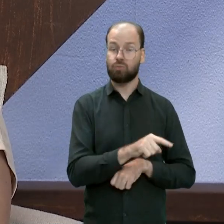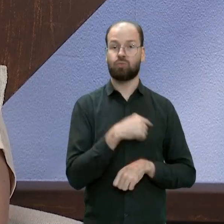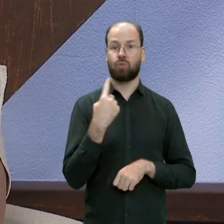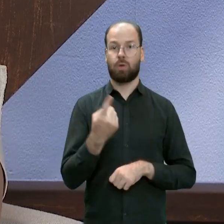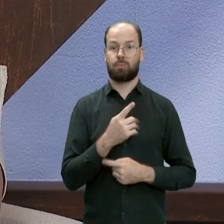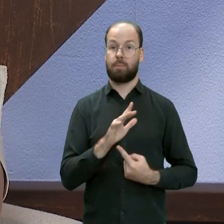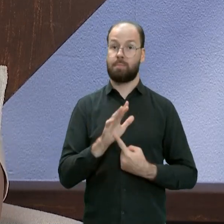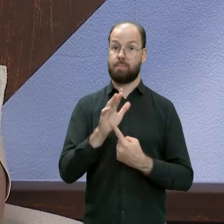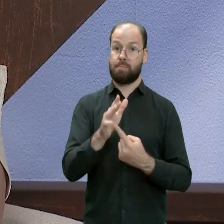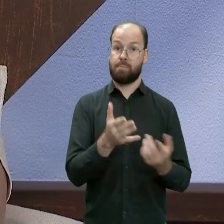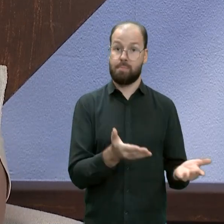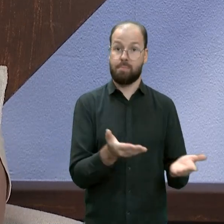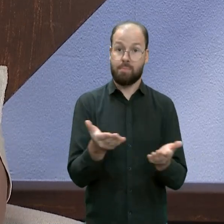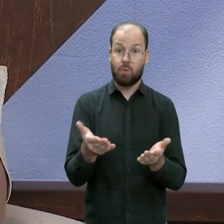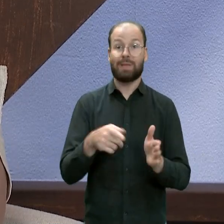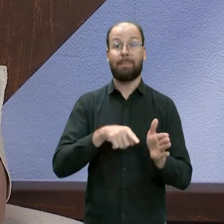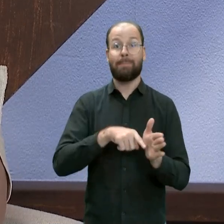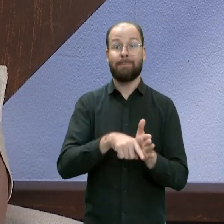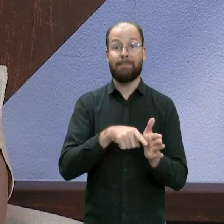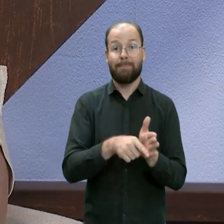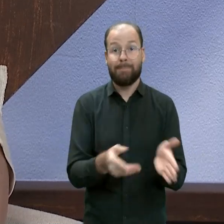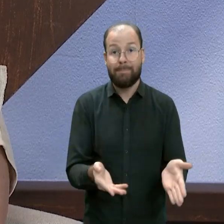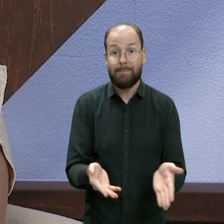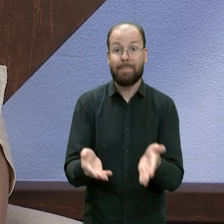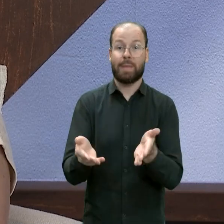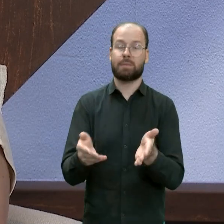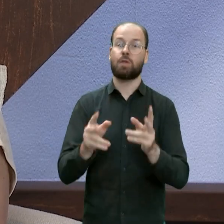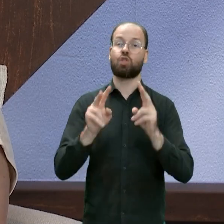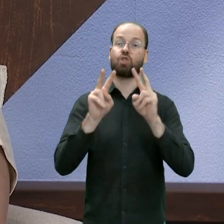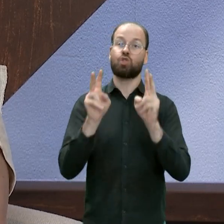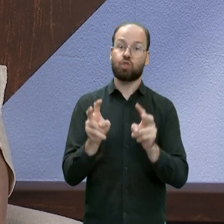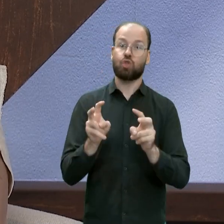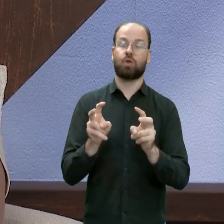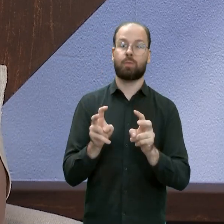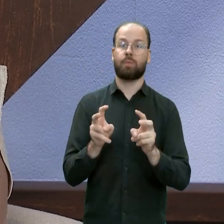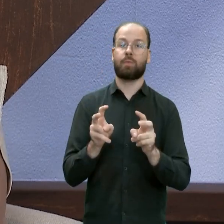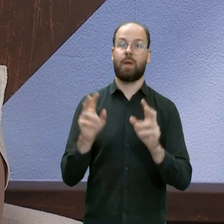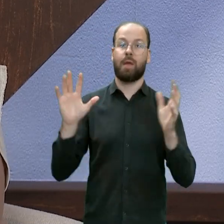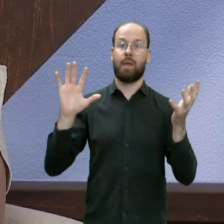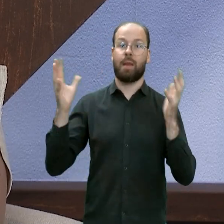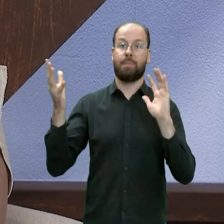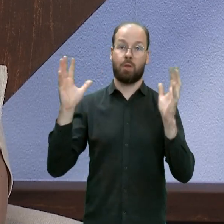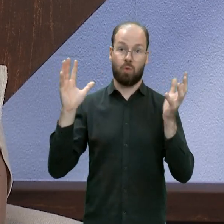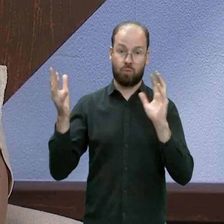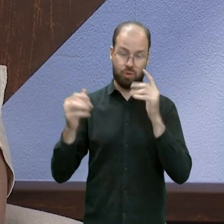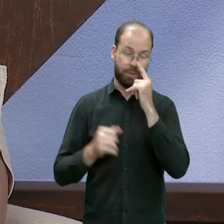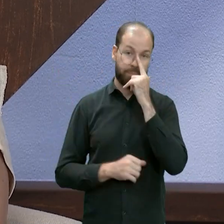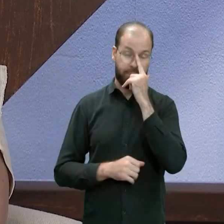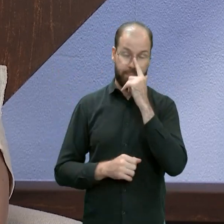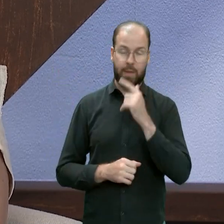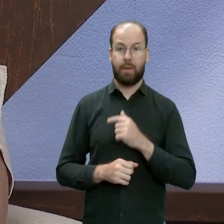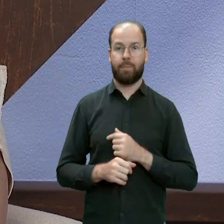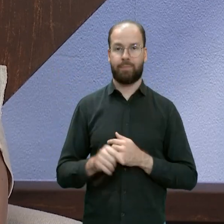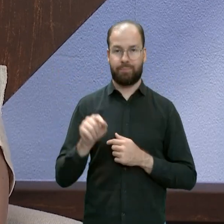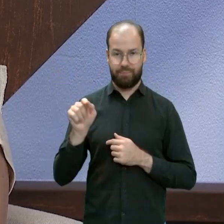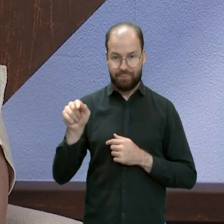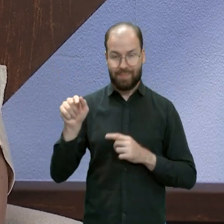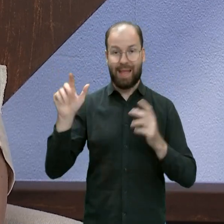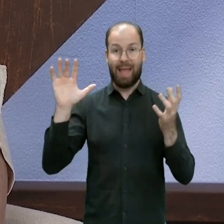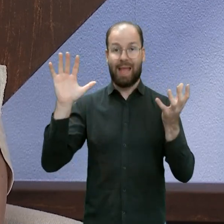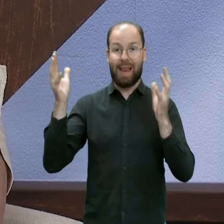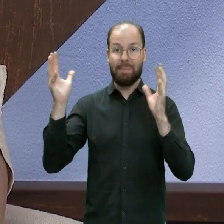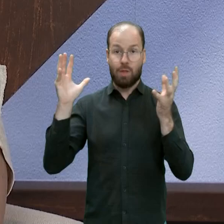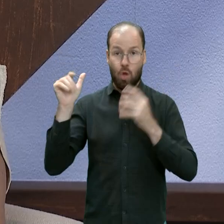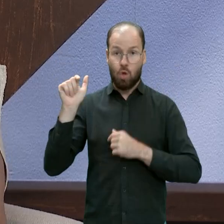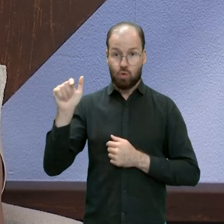eles a pesquisa, né, somente sobre climatologia. E que, assim, a climatologia